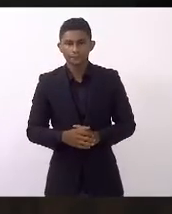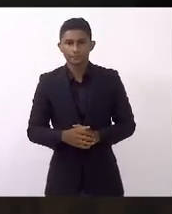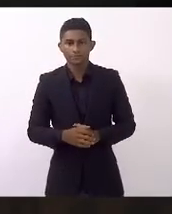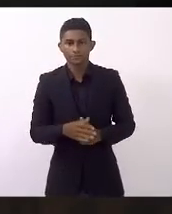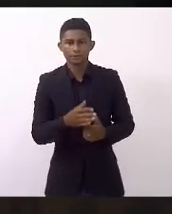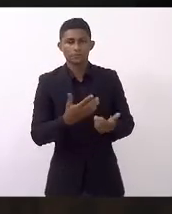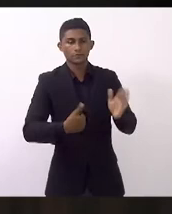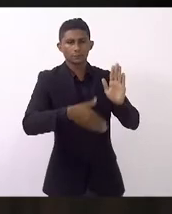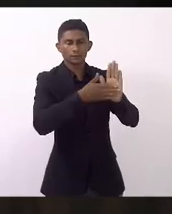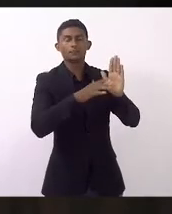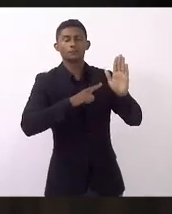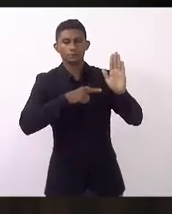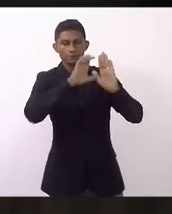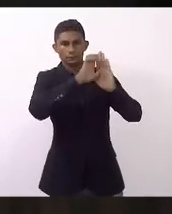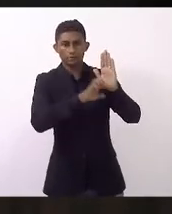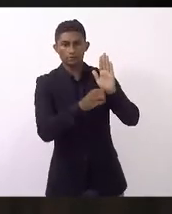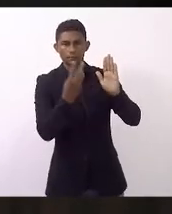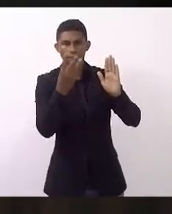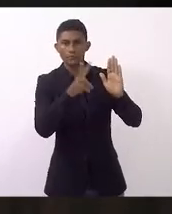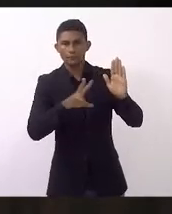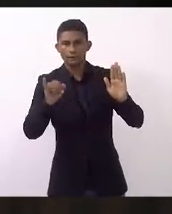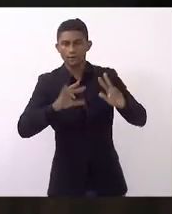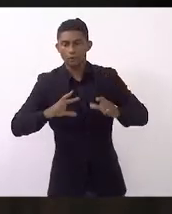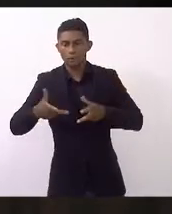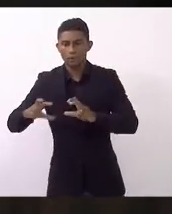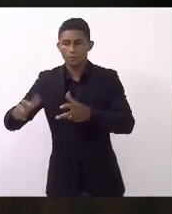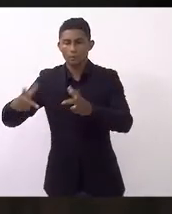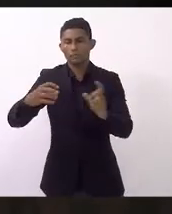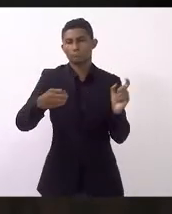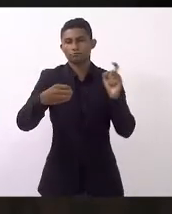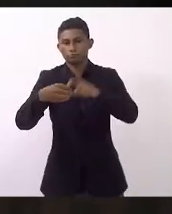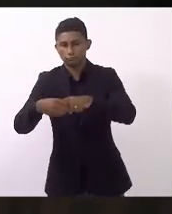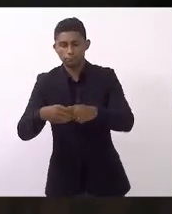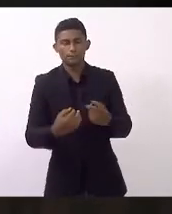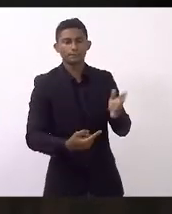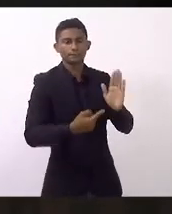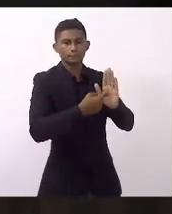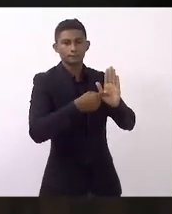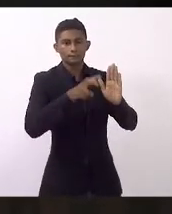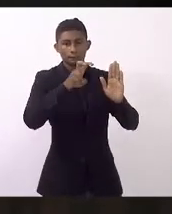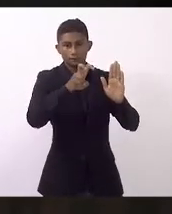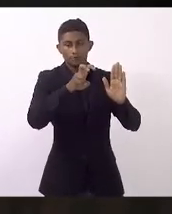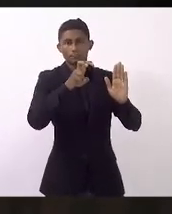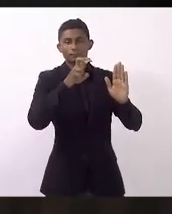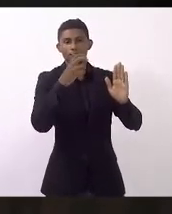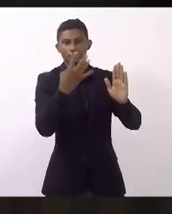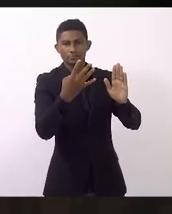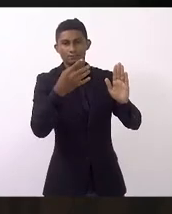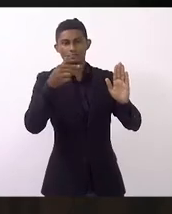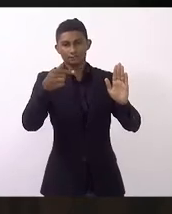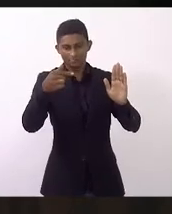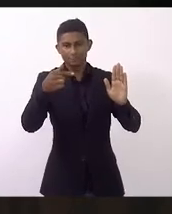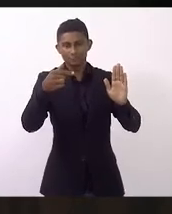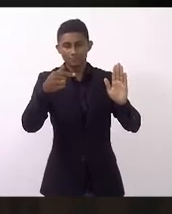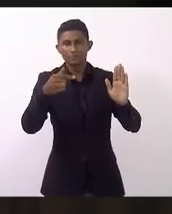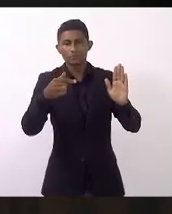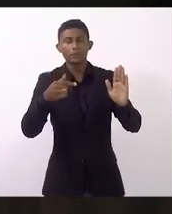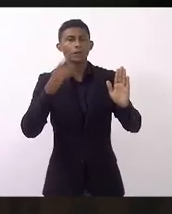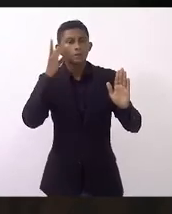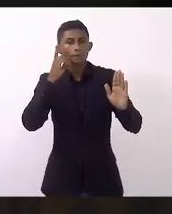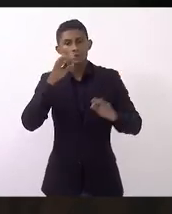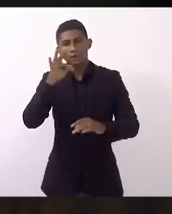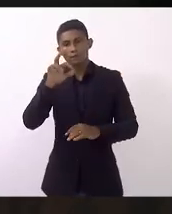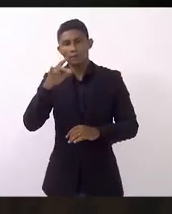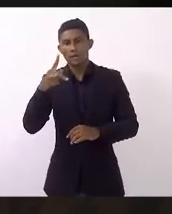Presidente, proposta recebeu 3 emendas e retorna às comissões. Em discussão única, projeto de resolução 547-21, de autoria do deputado Felipe Soares. Concede